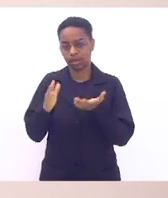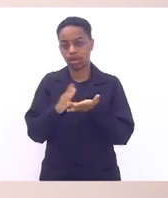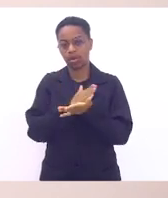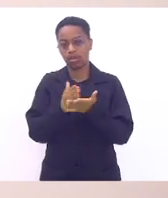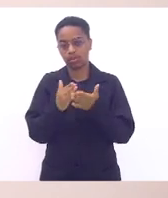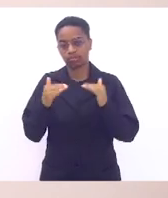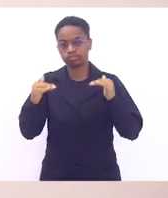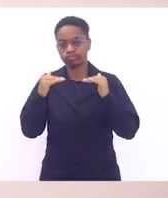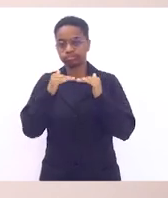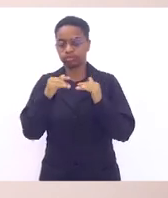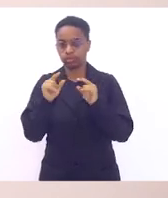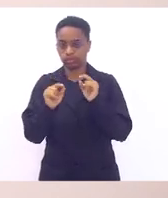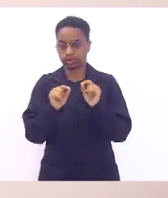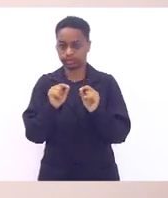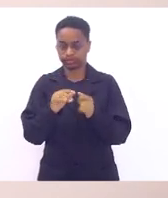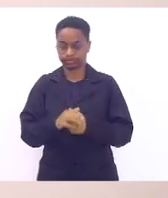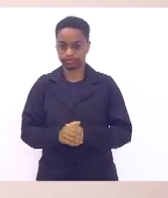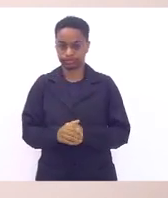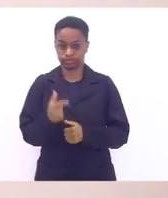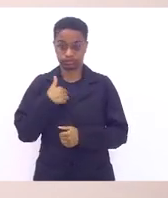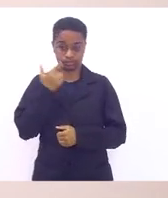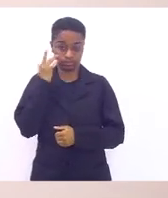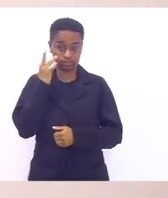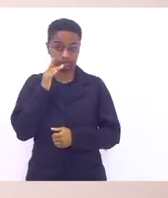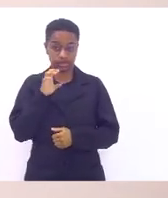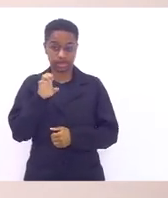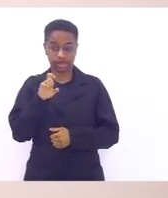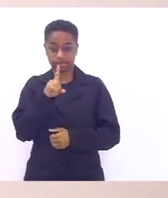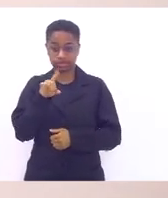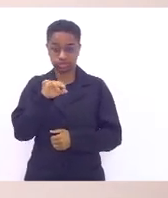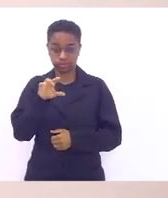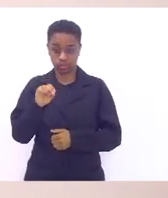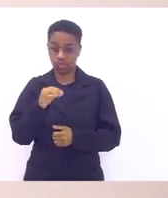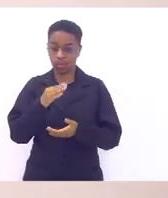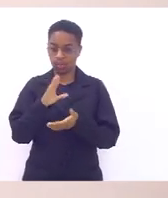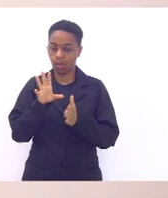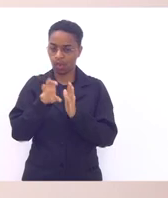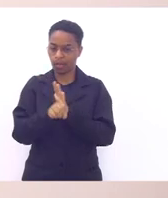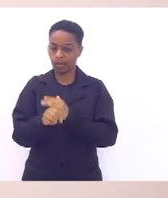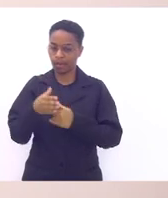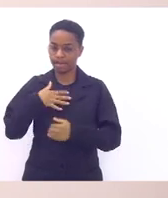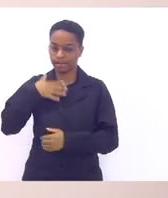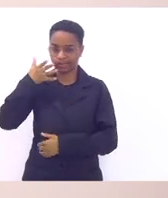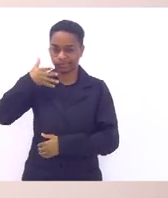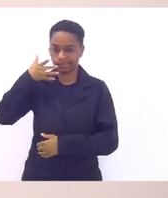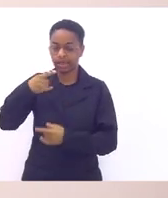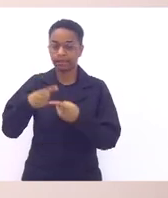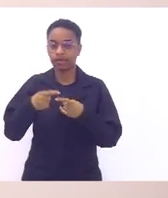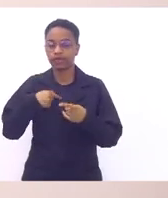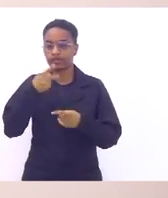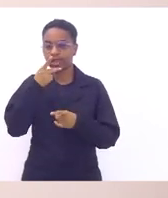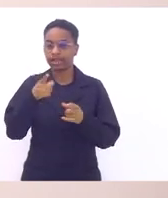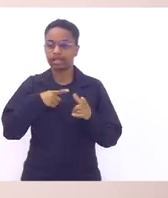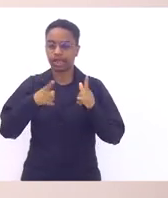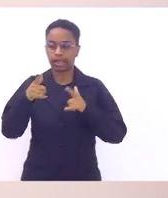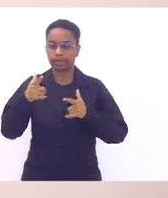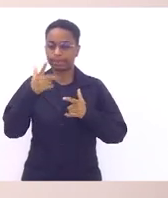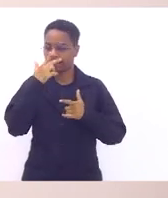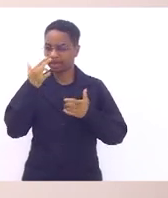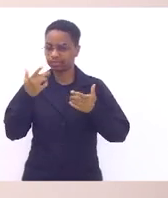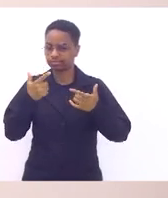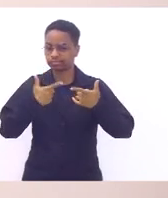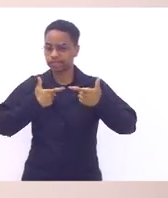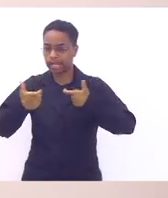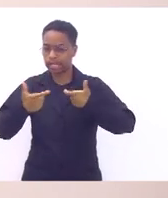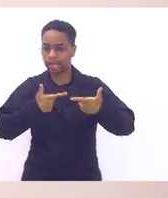que o Ézio roubou um pouquinho da minha fala, que eu ia falar que a gente está enfrentando uma guerra, e guerra